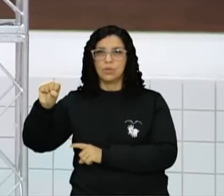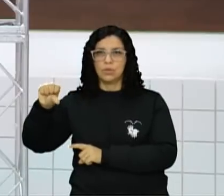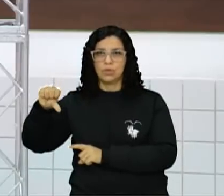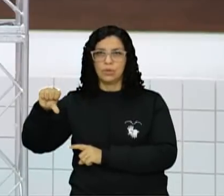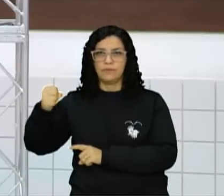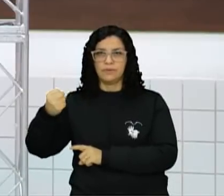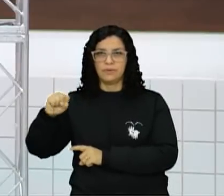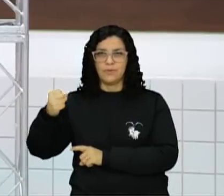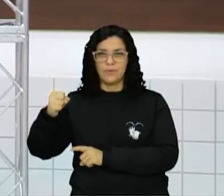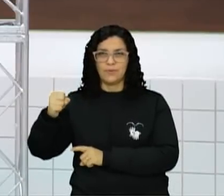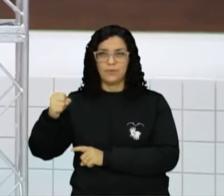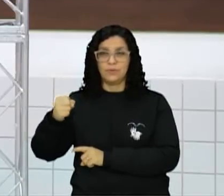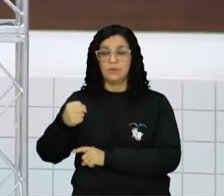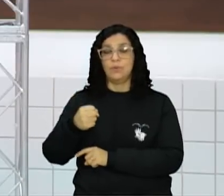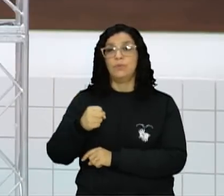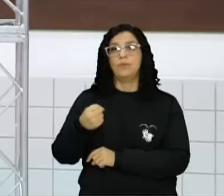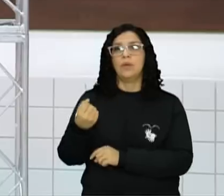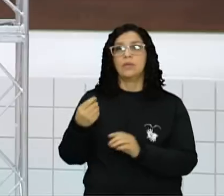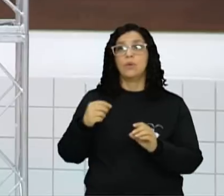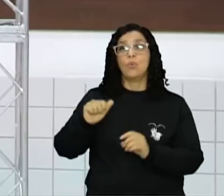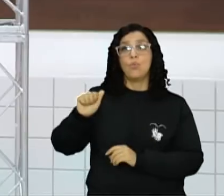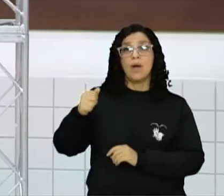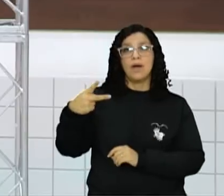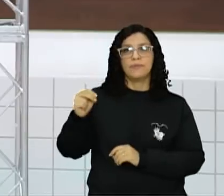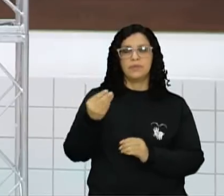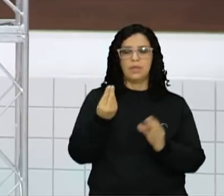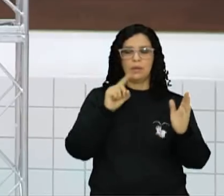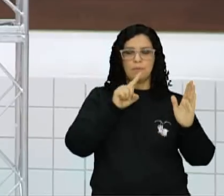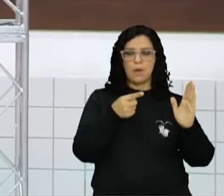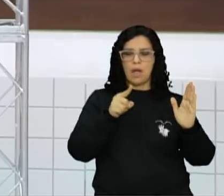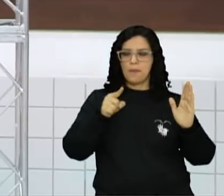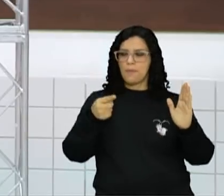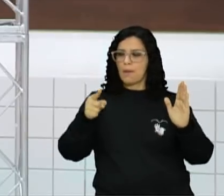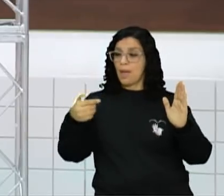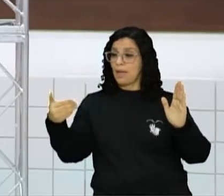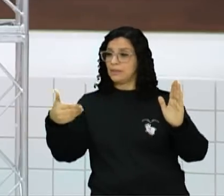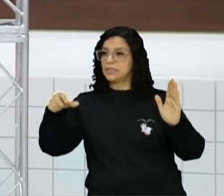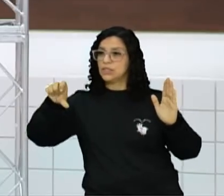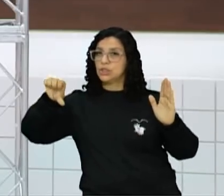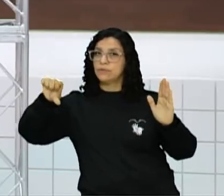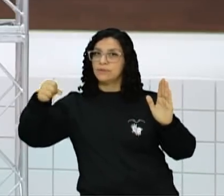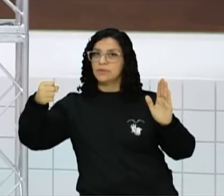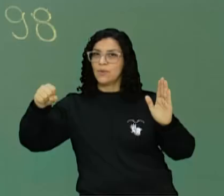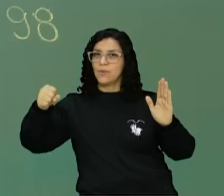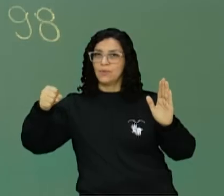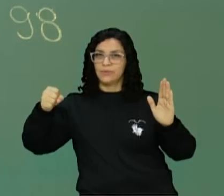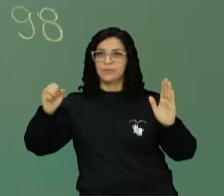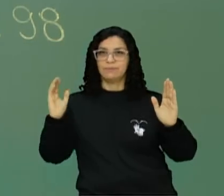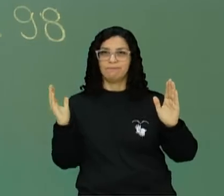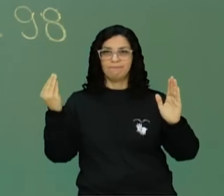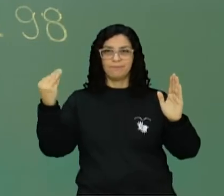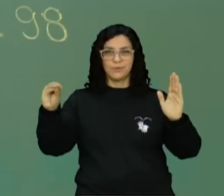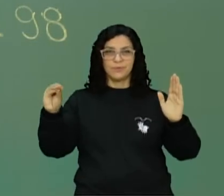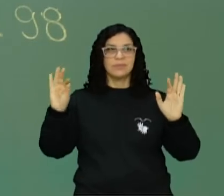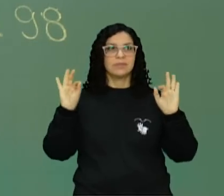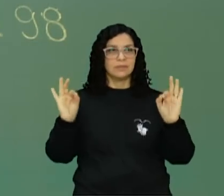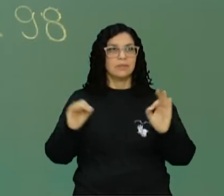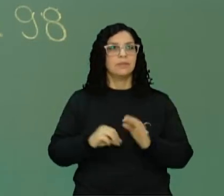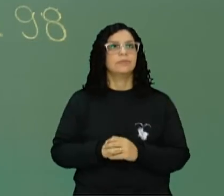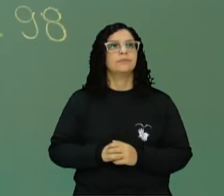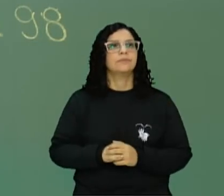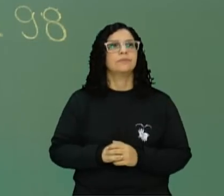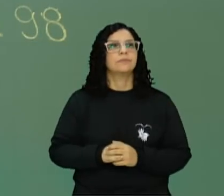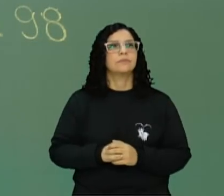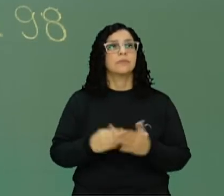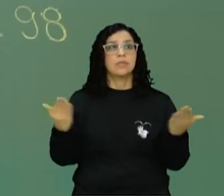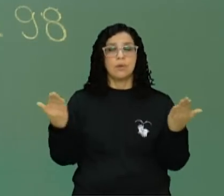Ou seja, o 20º termo dessa PA é 98. Então, aqui eu vou colocar 98, ok? Então,